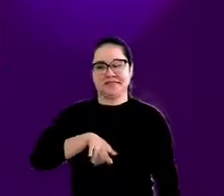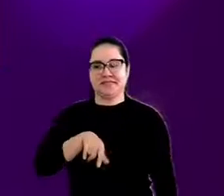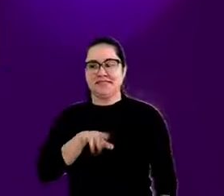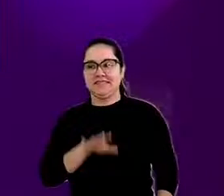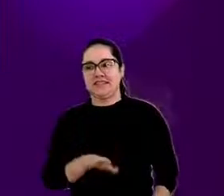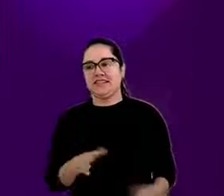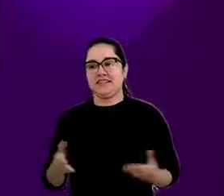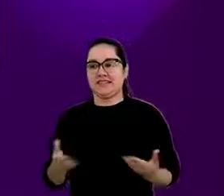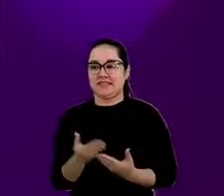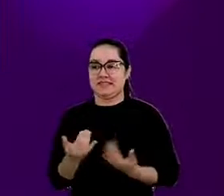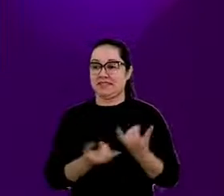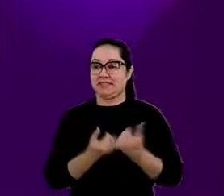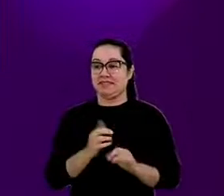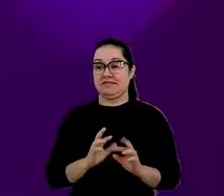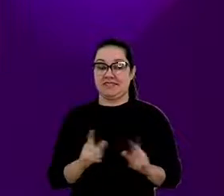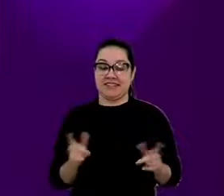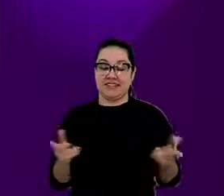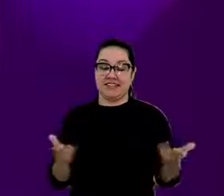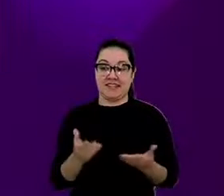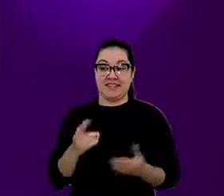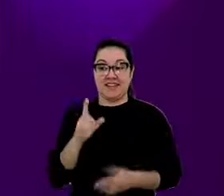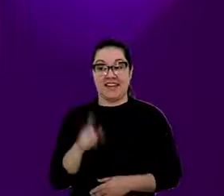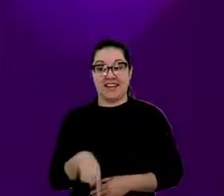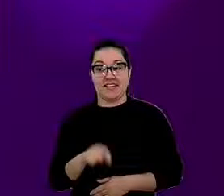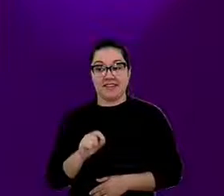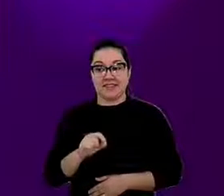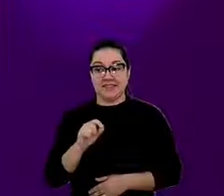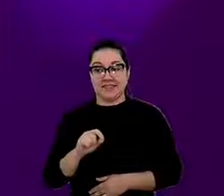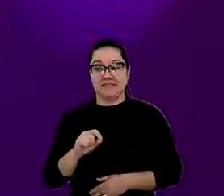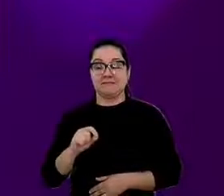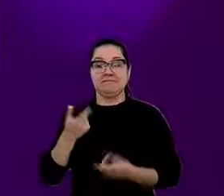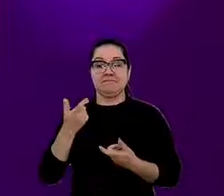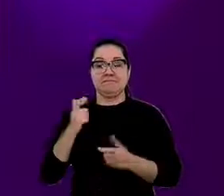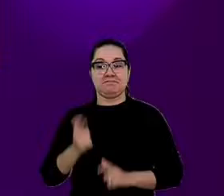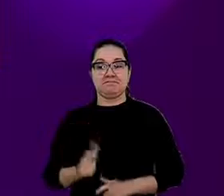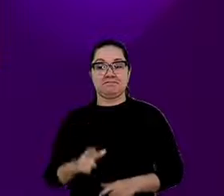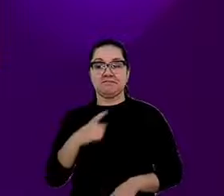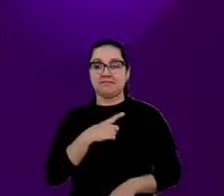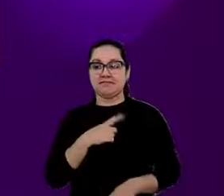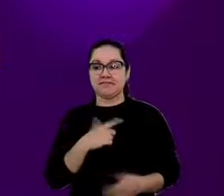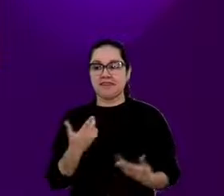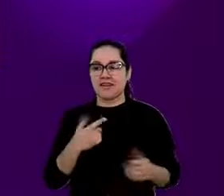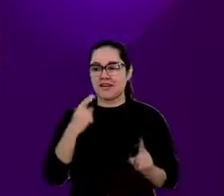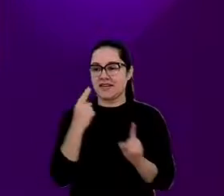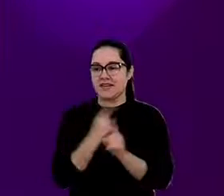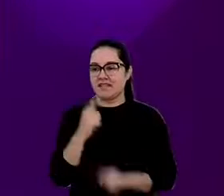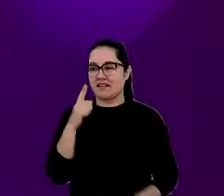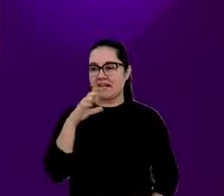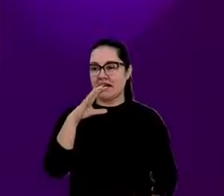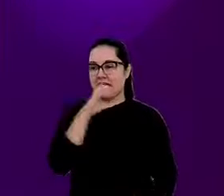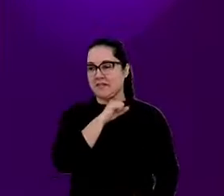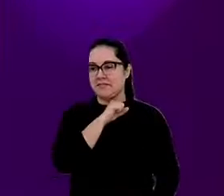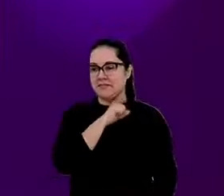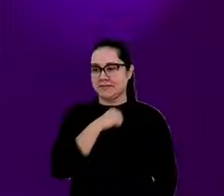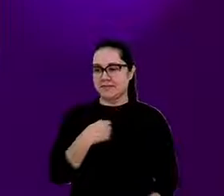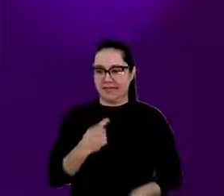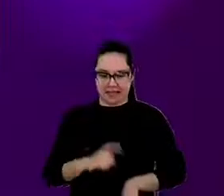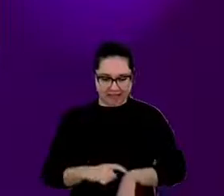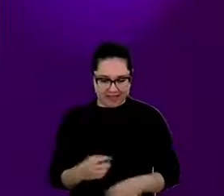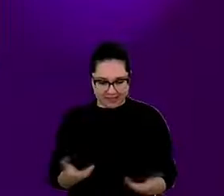justa, porque a gente compete agora com algoritmos e que conseguem, num piscar de olhos, encontrar o óleo sem deixar tempo para a